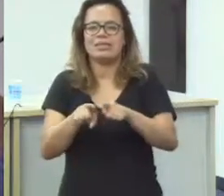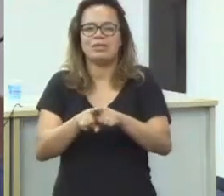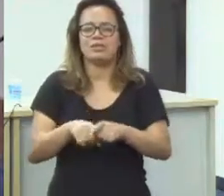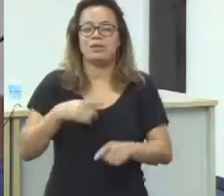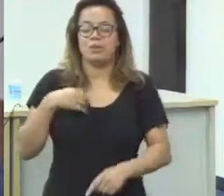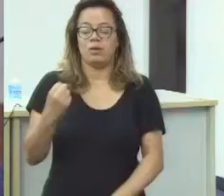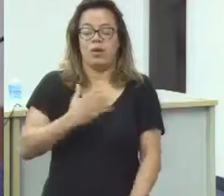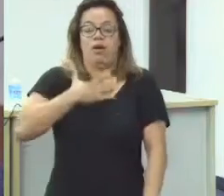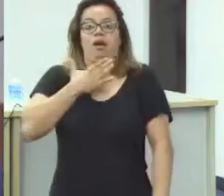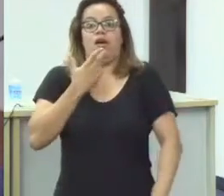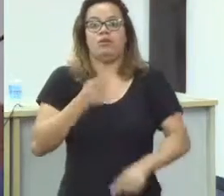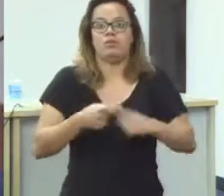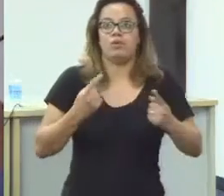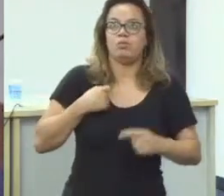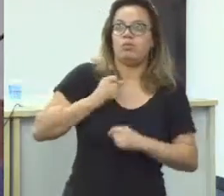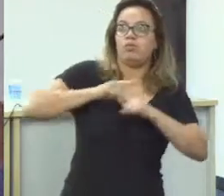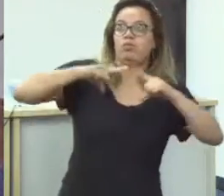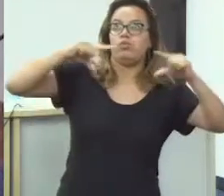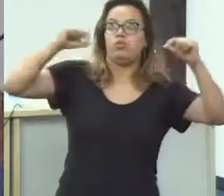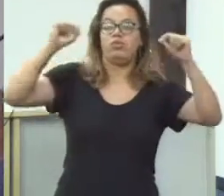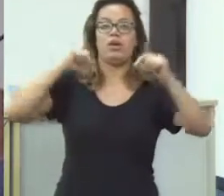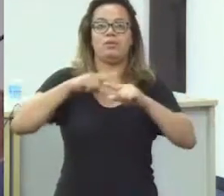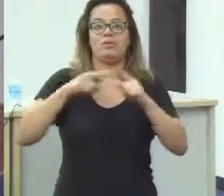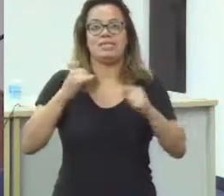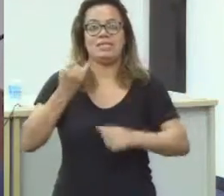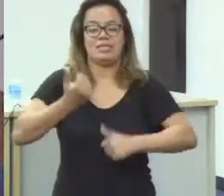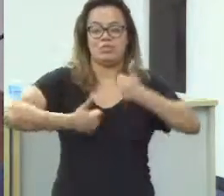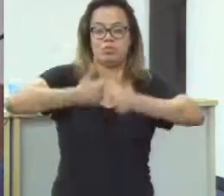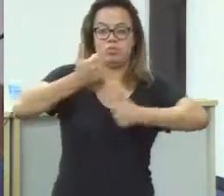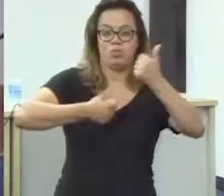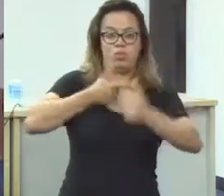pipoco rebentam no alto se o timão ganhar.